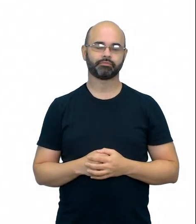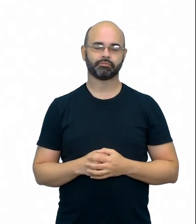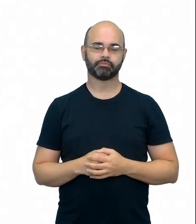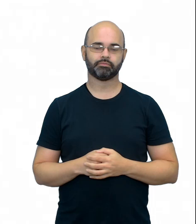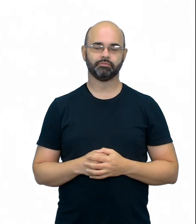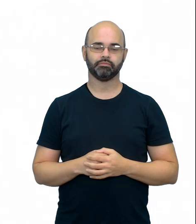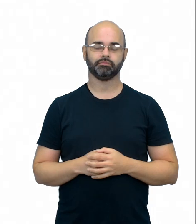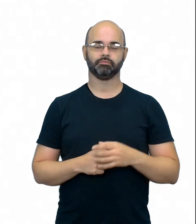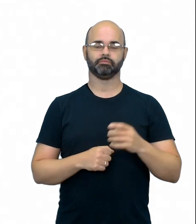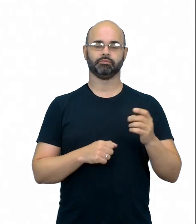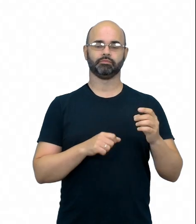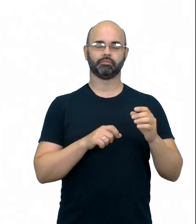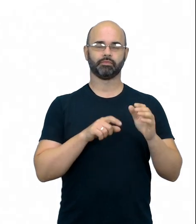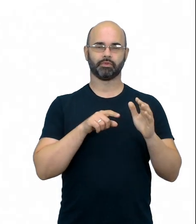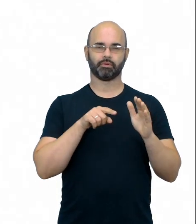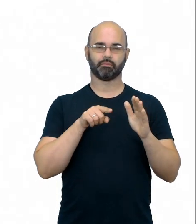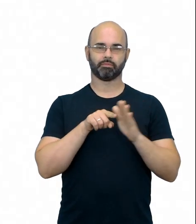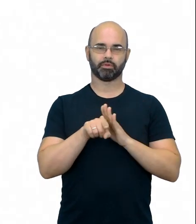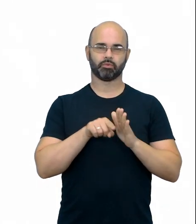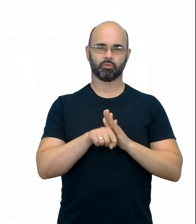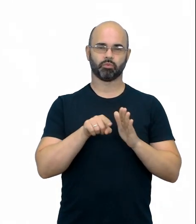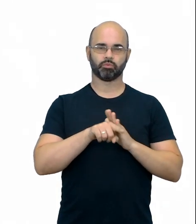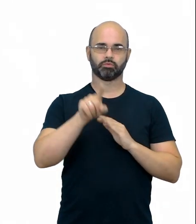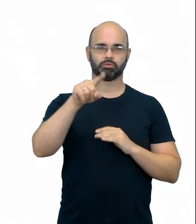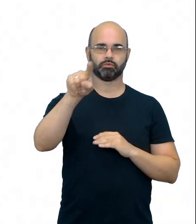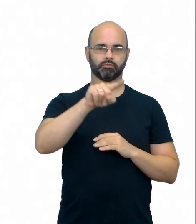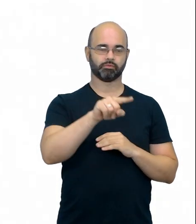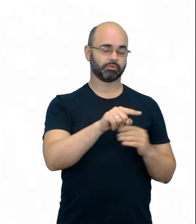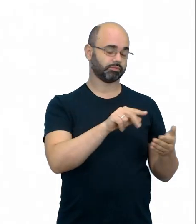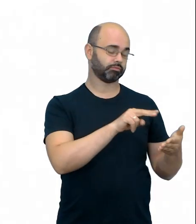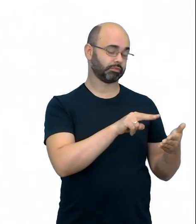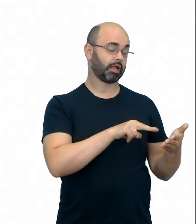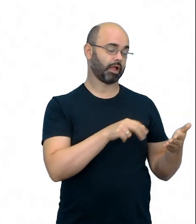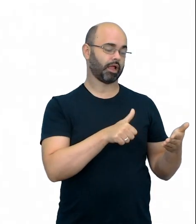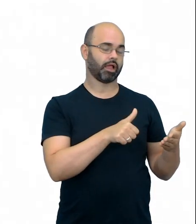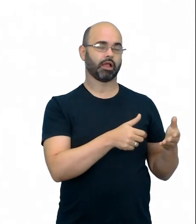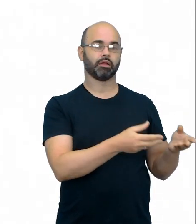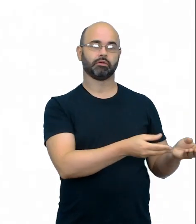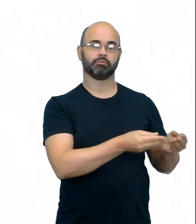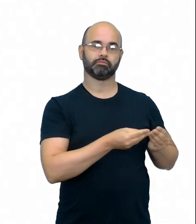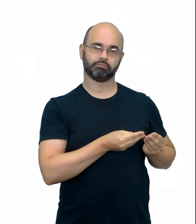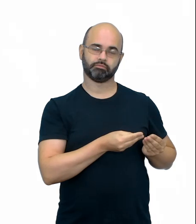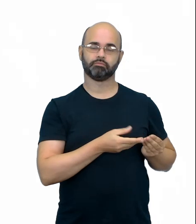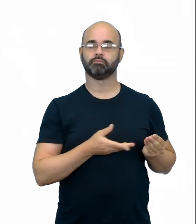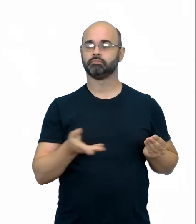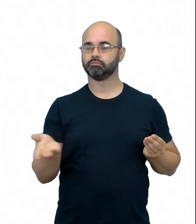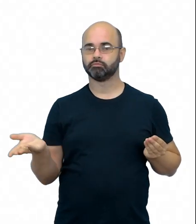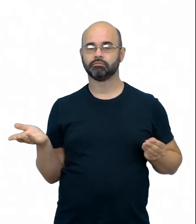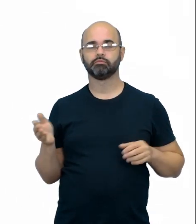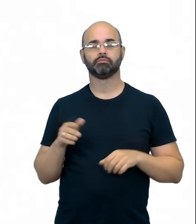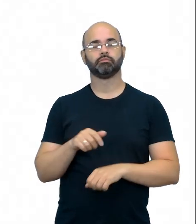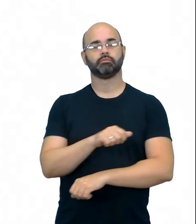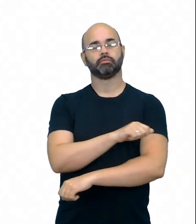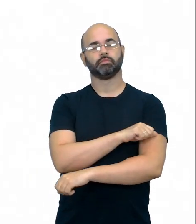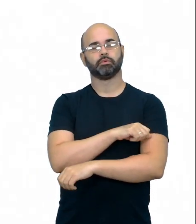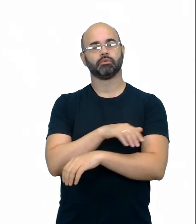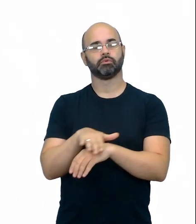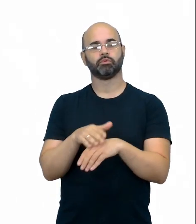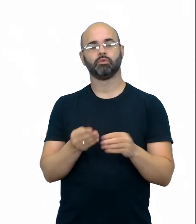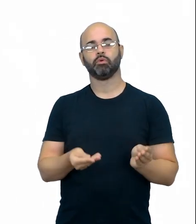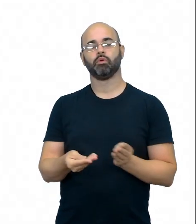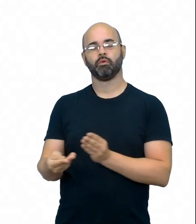debater junto aos alunos. E vou dar continuidade aqui, não vou ler com vocês,